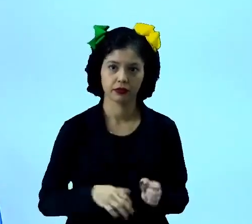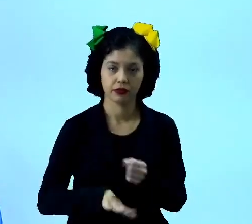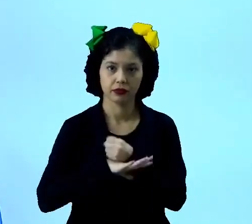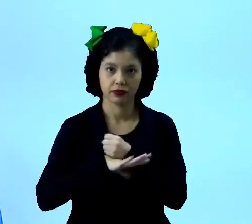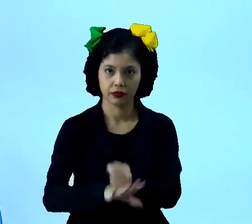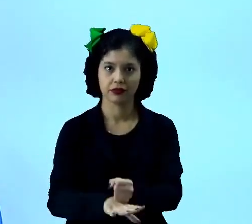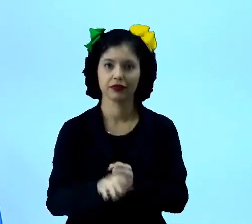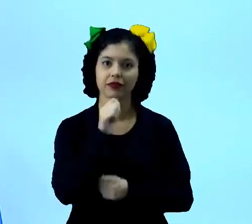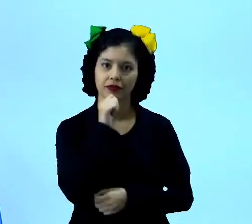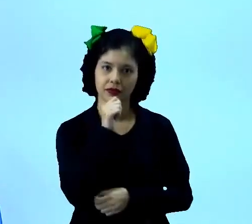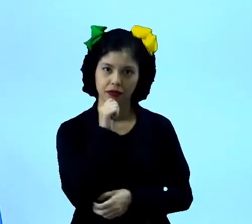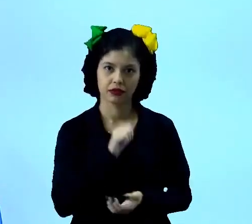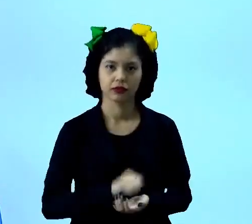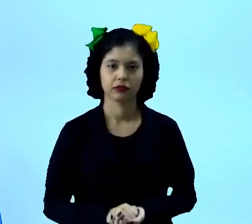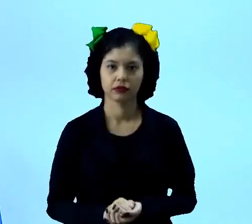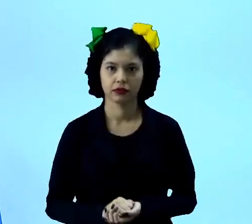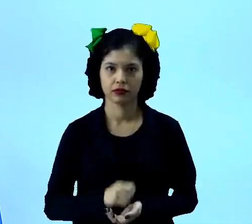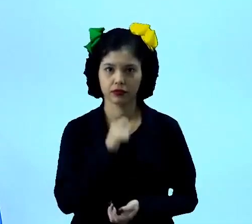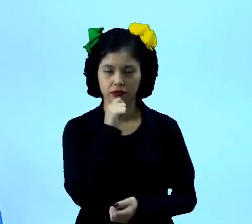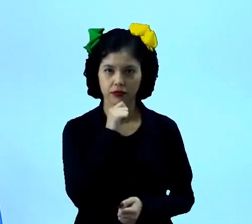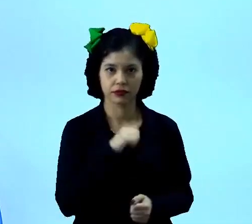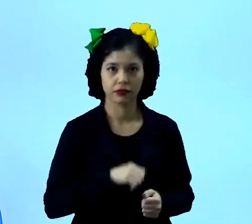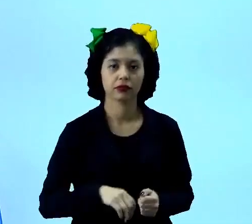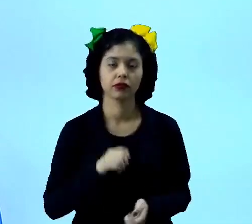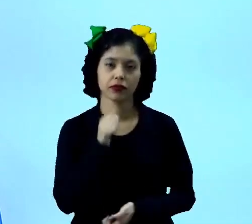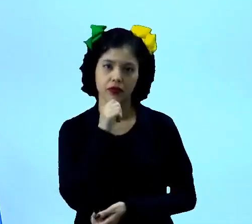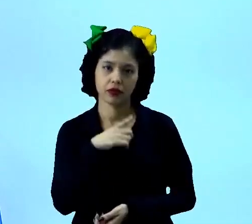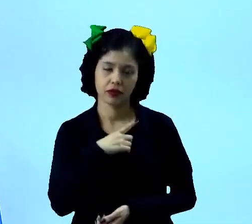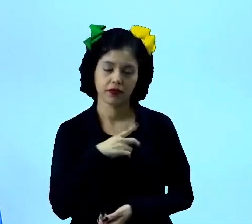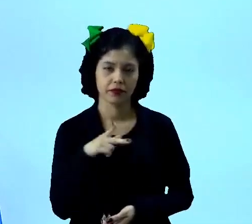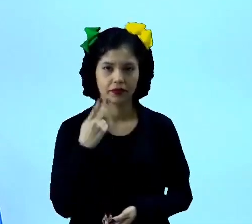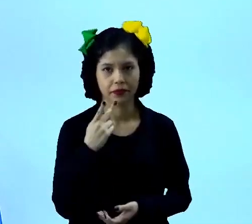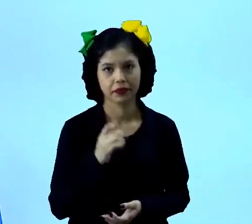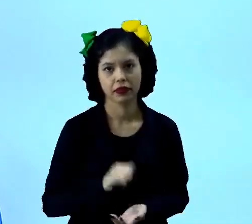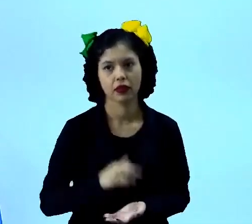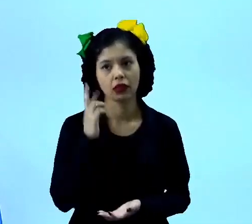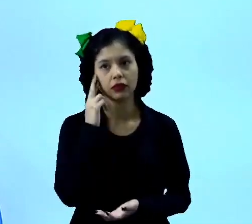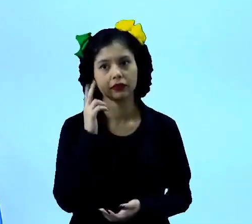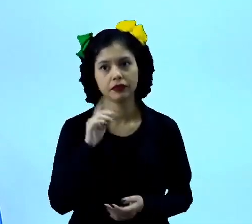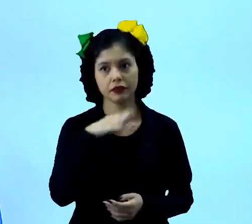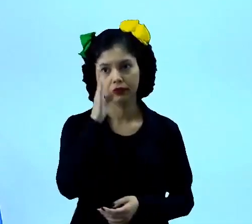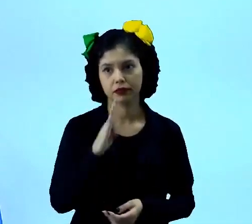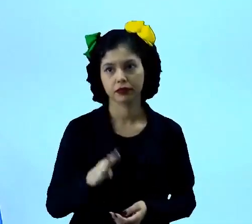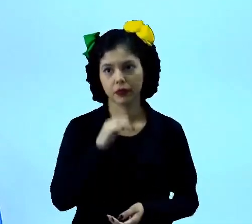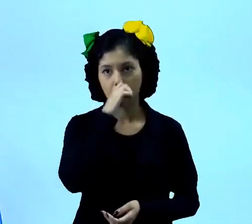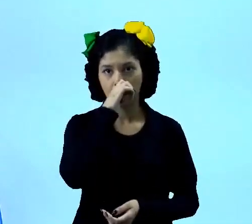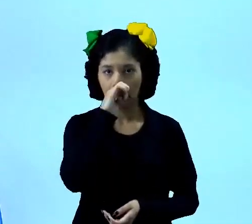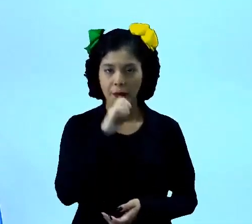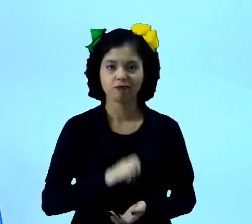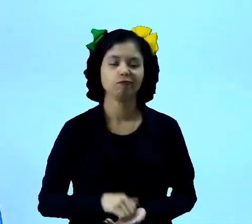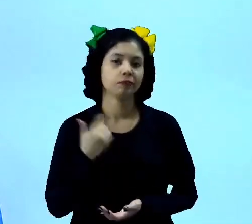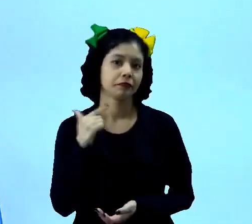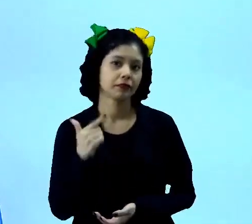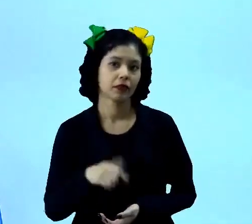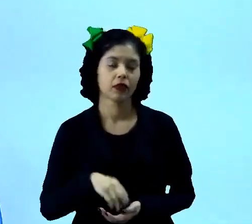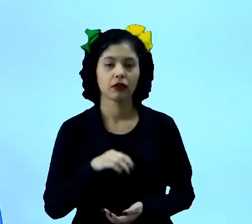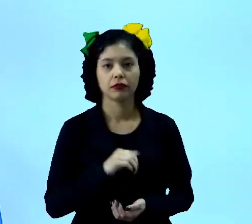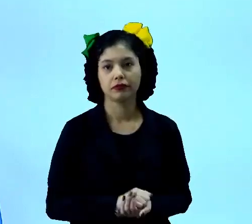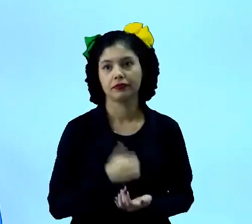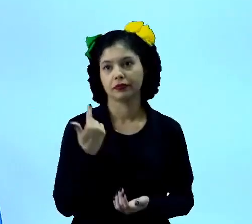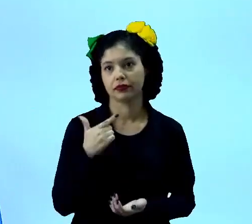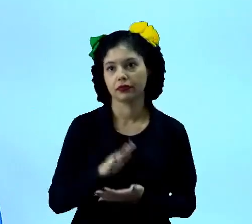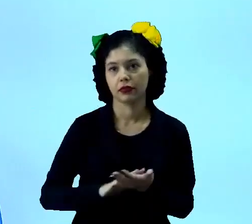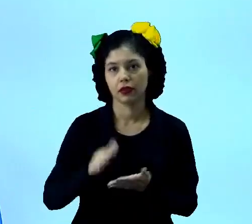racismo estrutural muito grande, que é tido, né, as pessoas falam normalmente, mas no Brasil não existe racismo, no Brasil